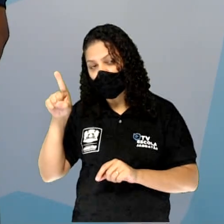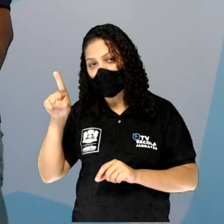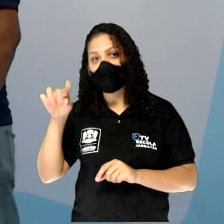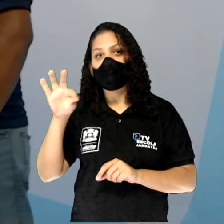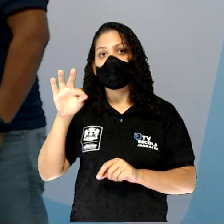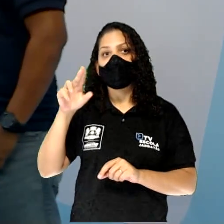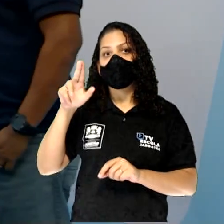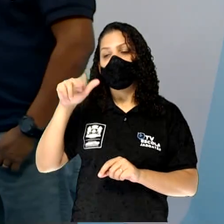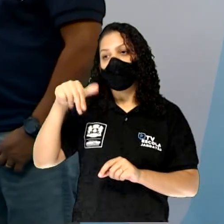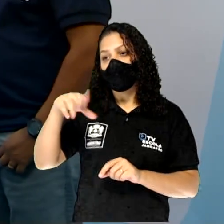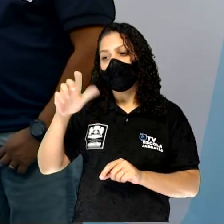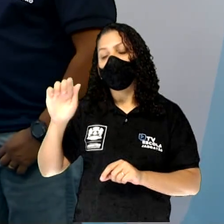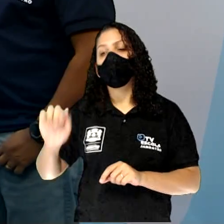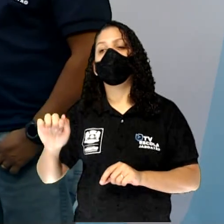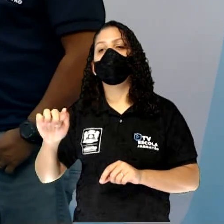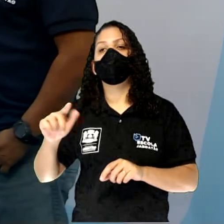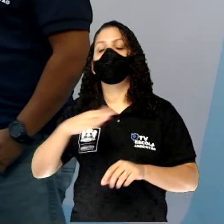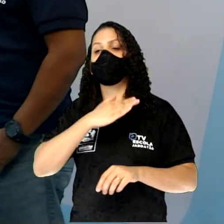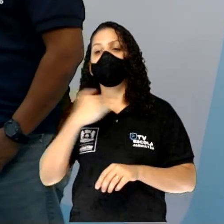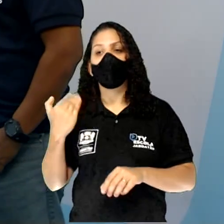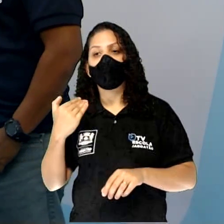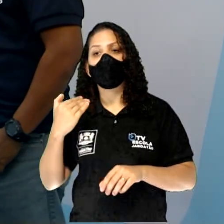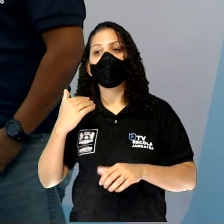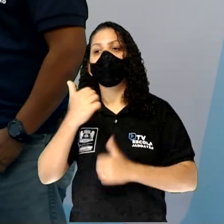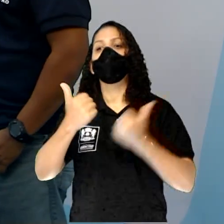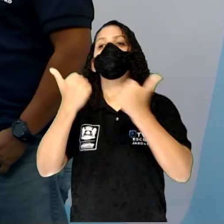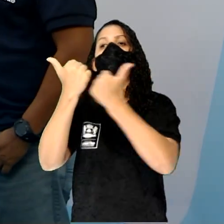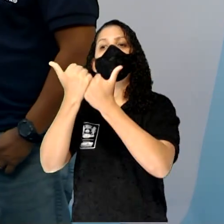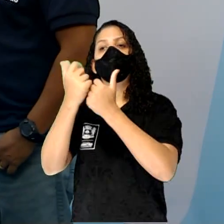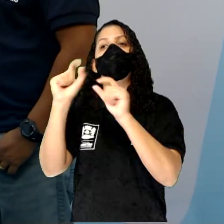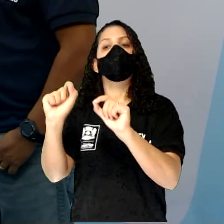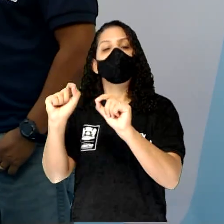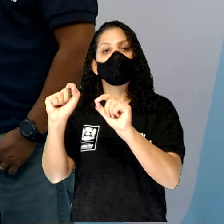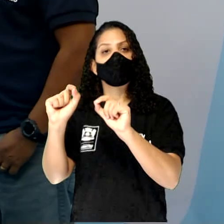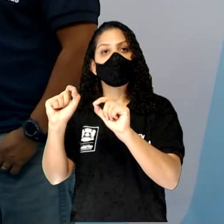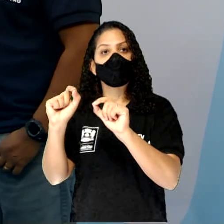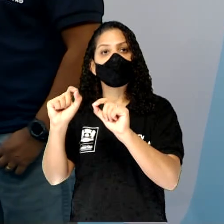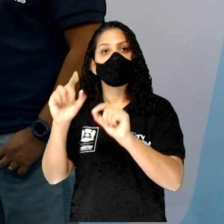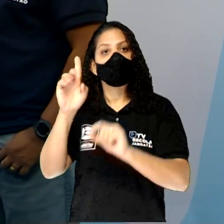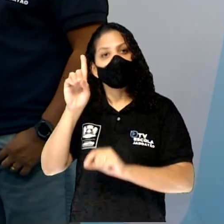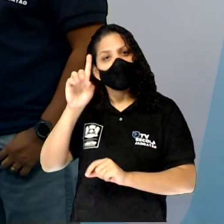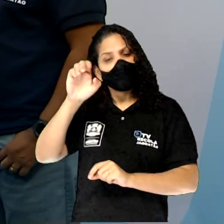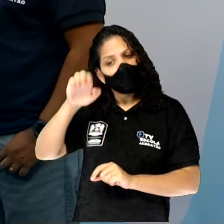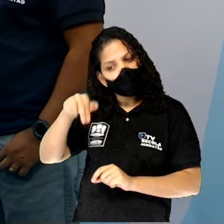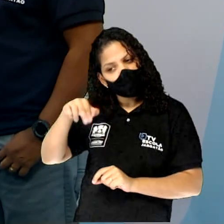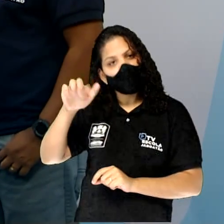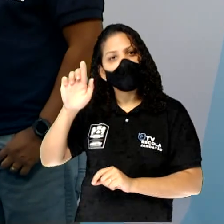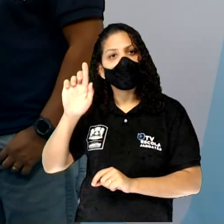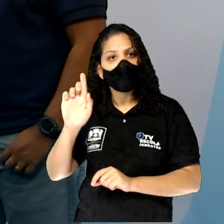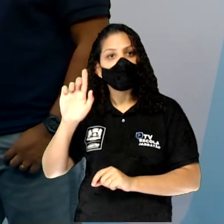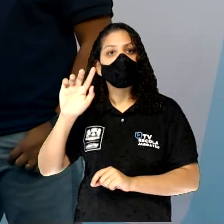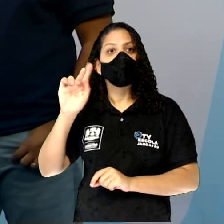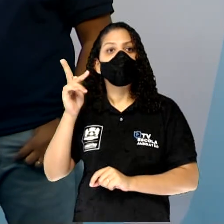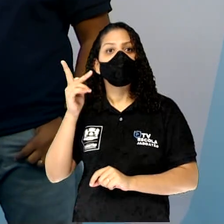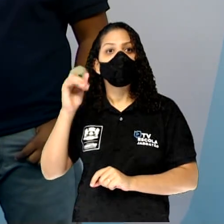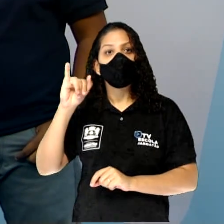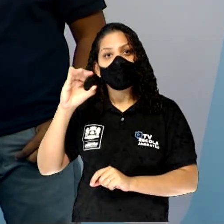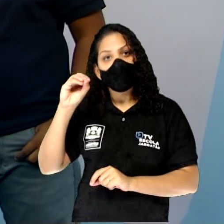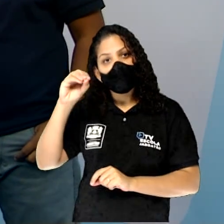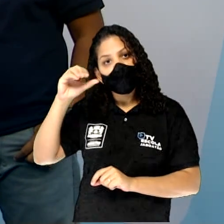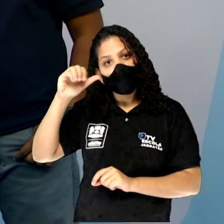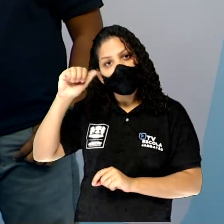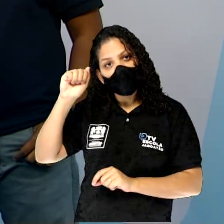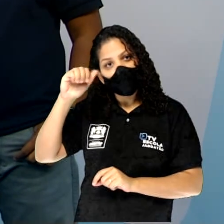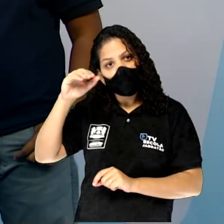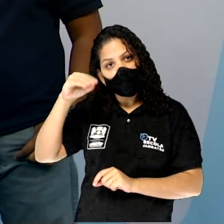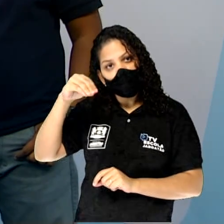quem assumiu? Deng Xiaoping. É um nome diferente, não é isso? Mas muito